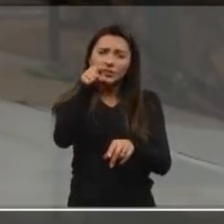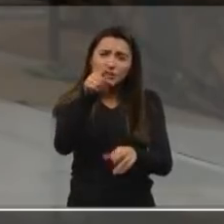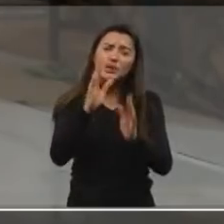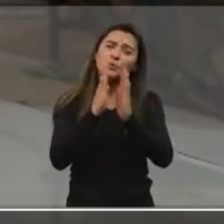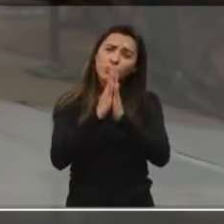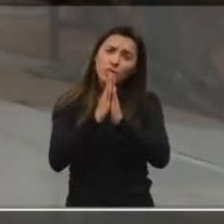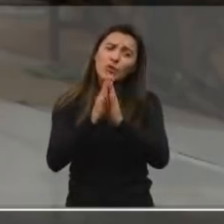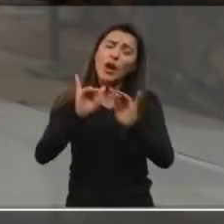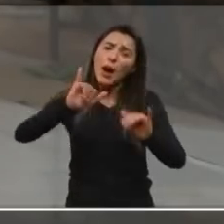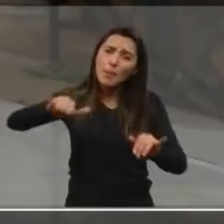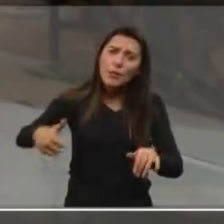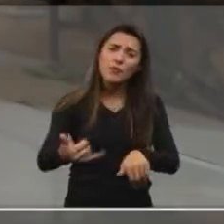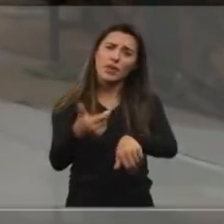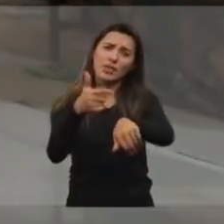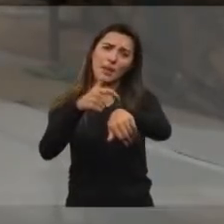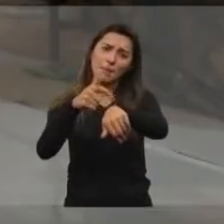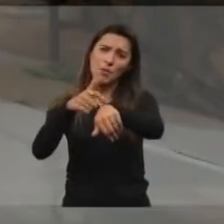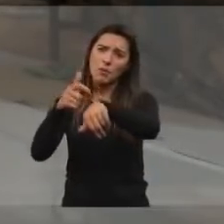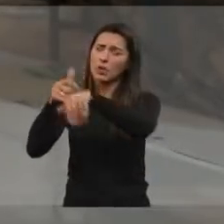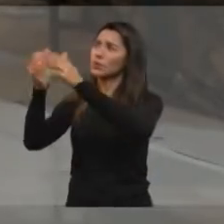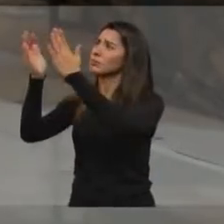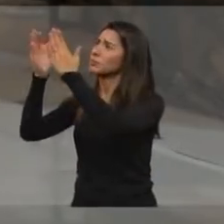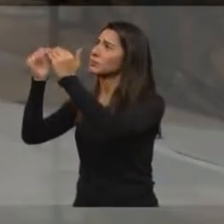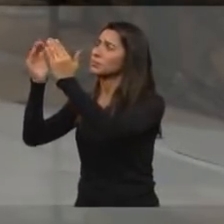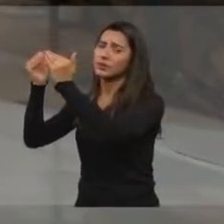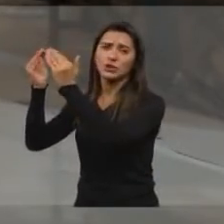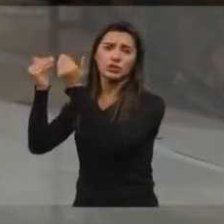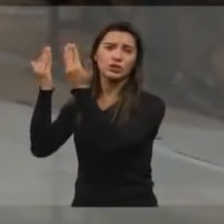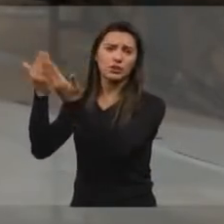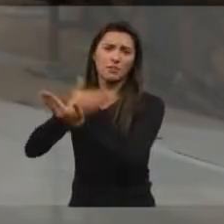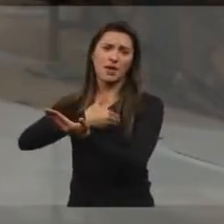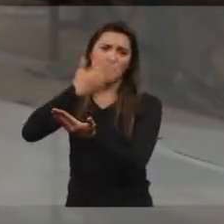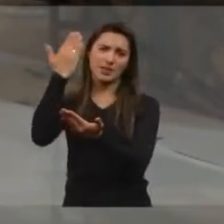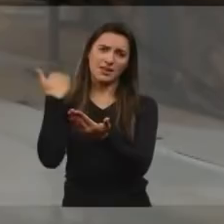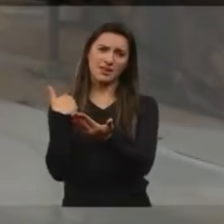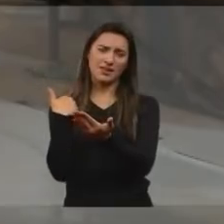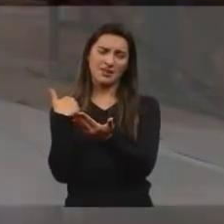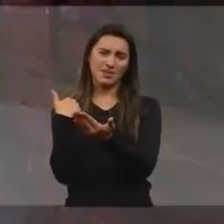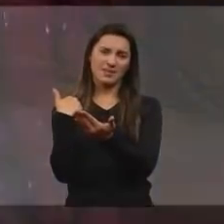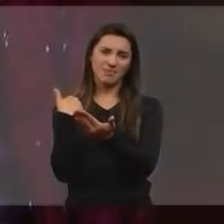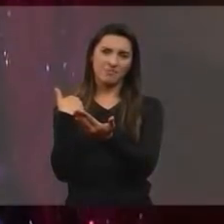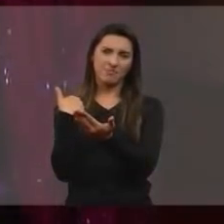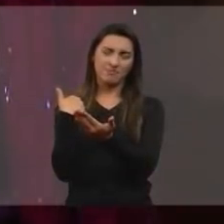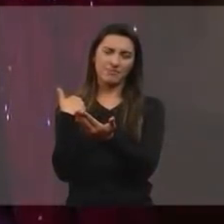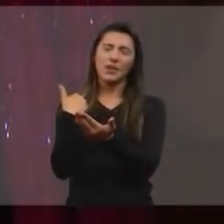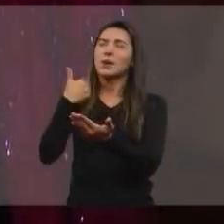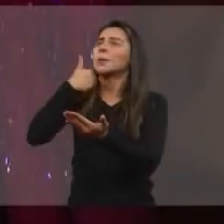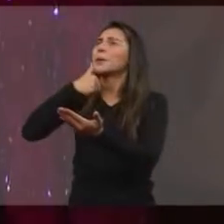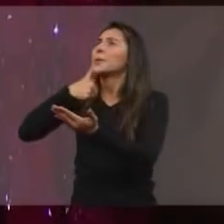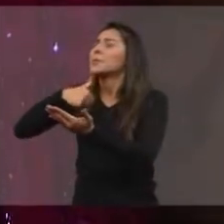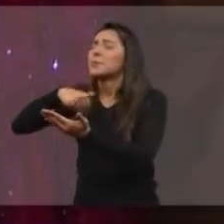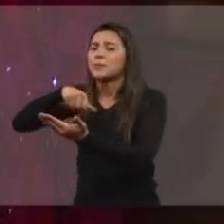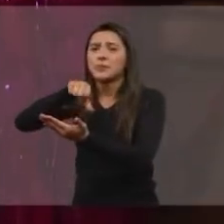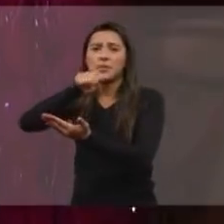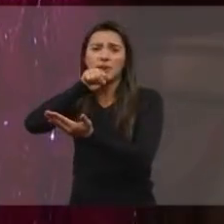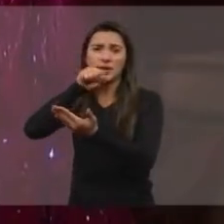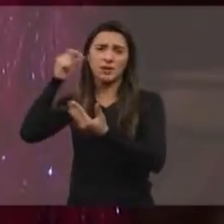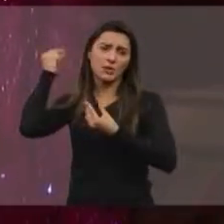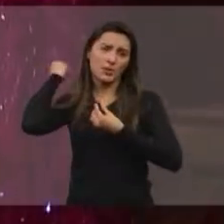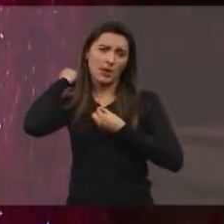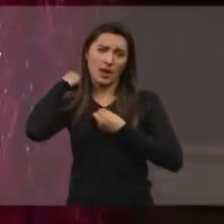prece e o reserve vo ao título de nossa senhora do carmo restauração ó mãe